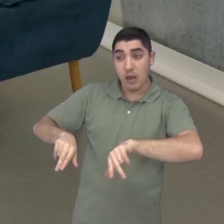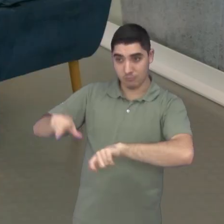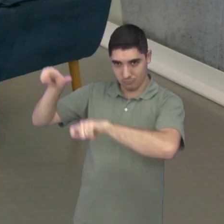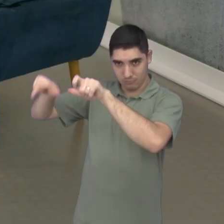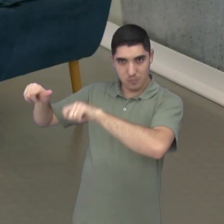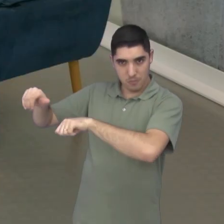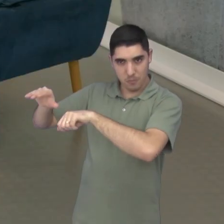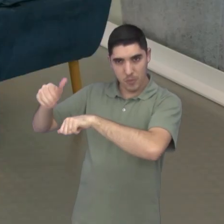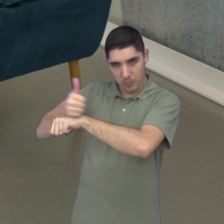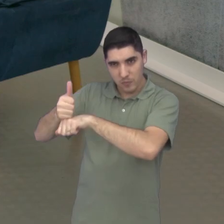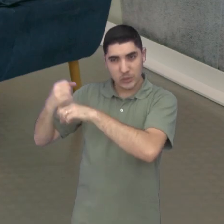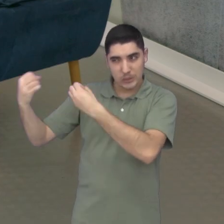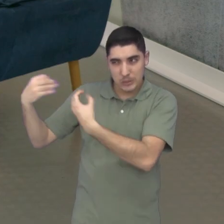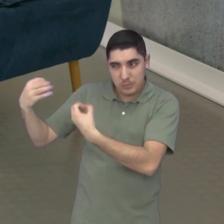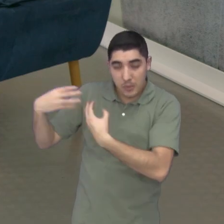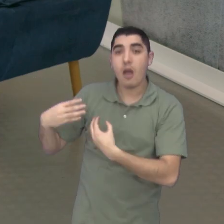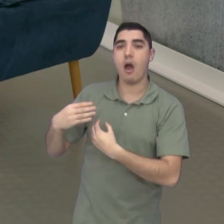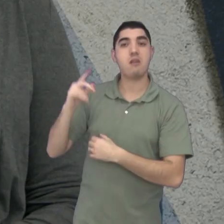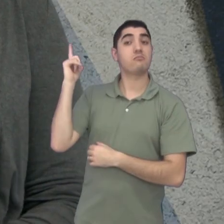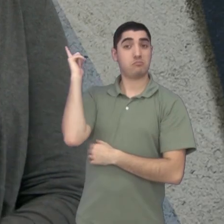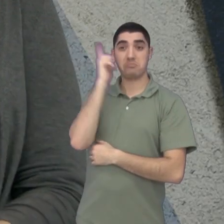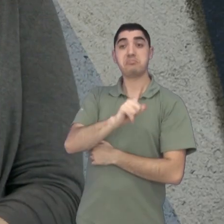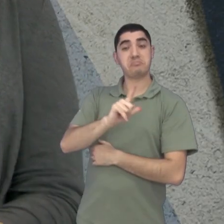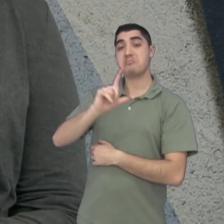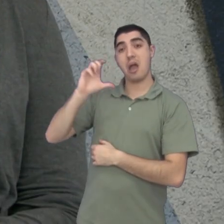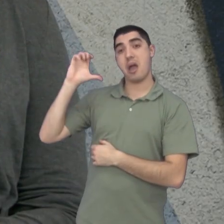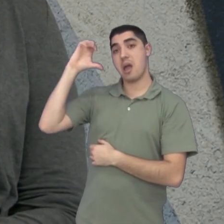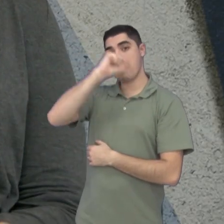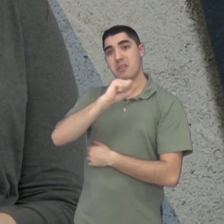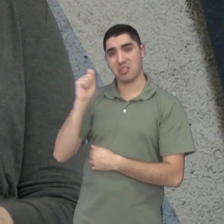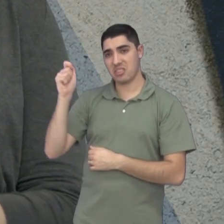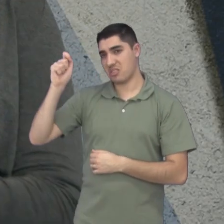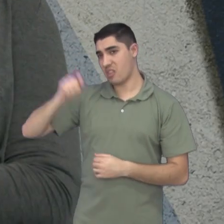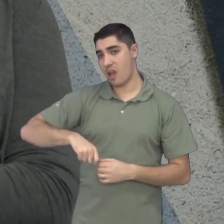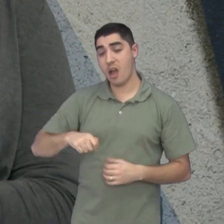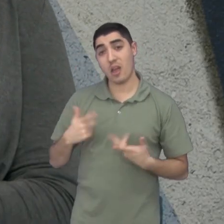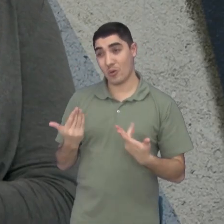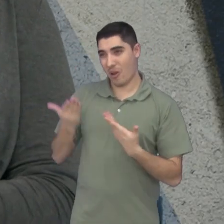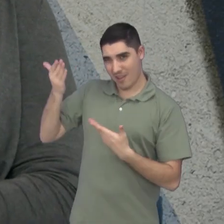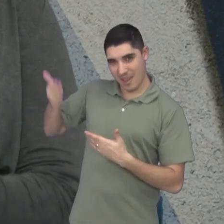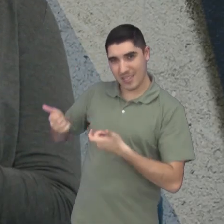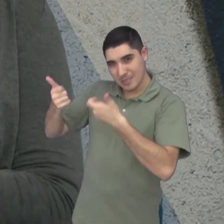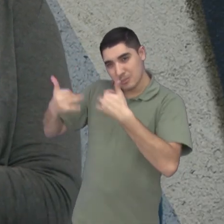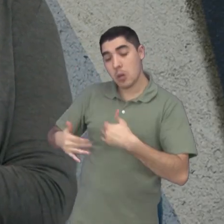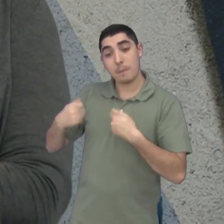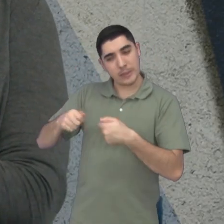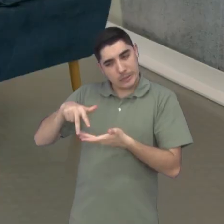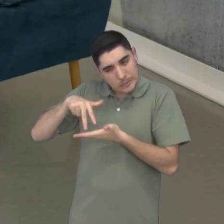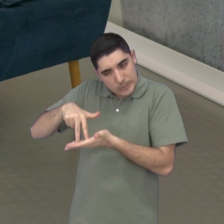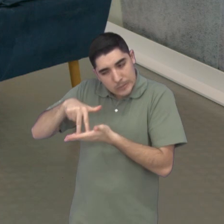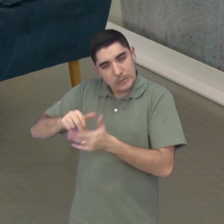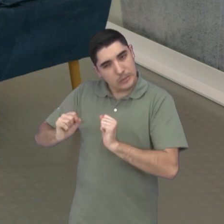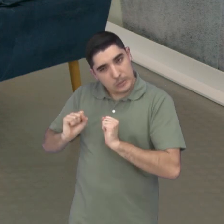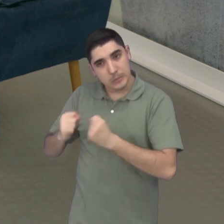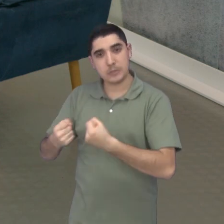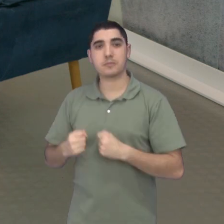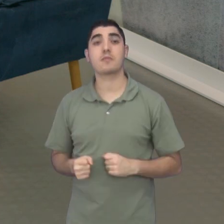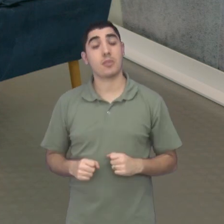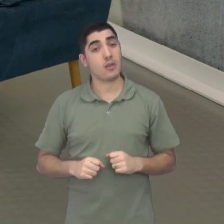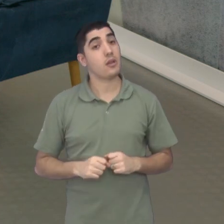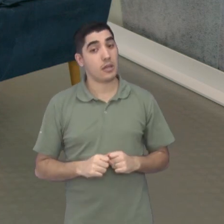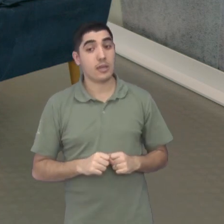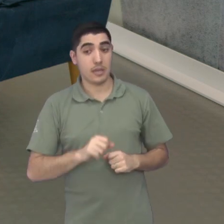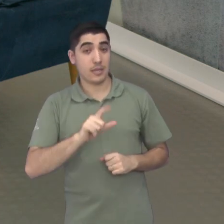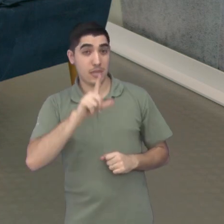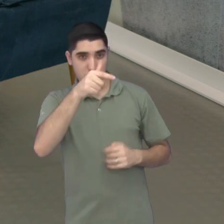os dubladores de hoje ensinam, você vai se dar bem, sabe? Realmente é o que ela falou, é persistência. Persistência,